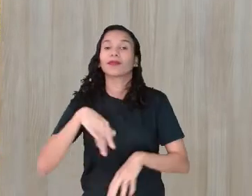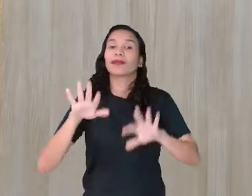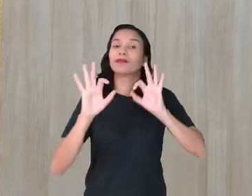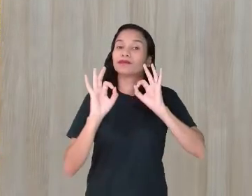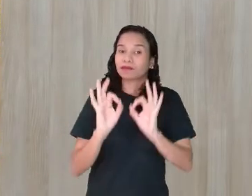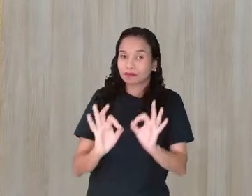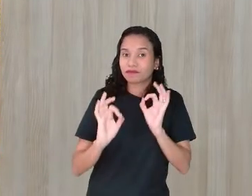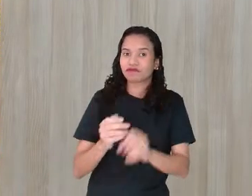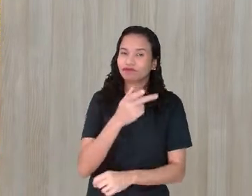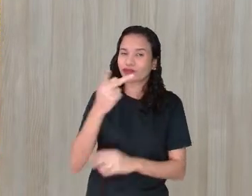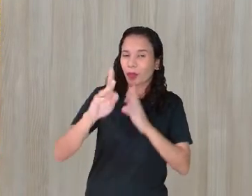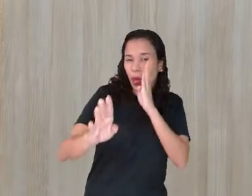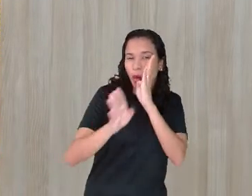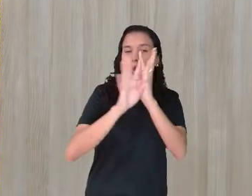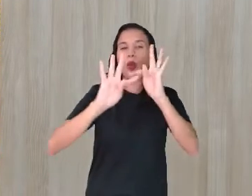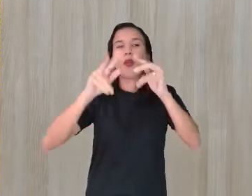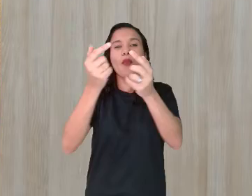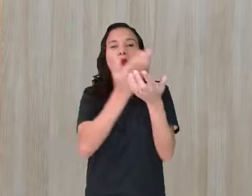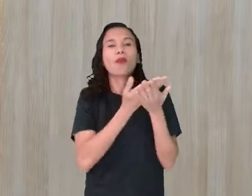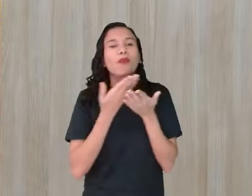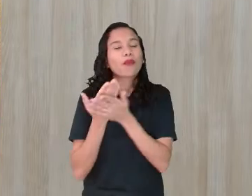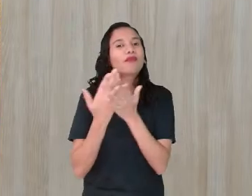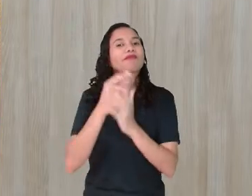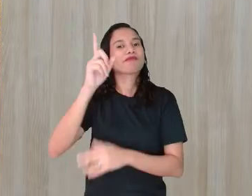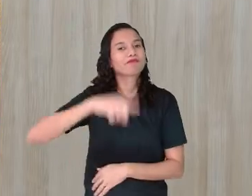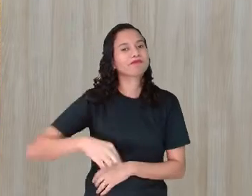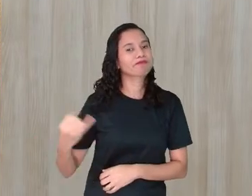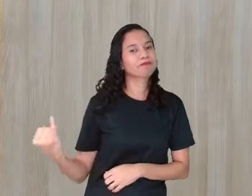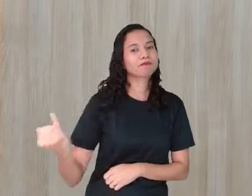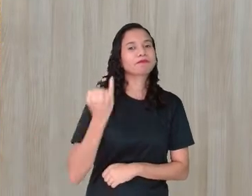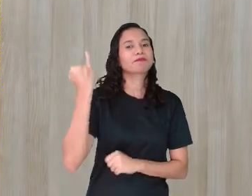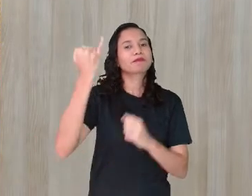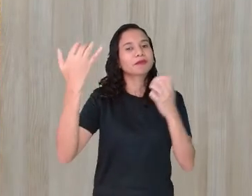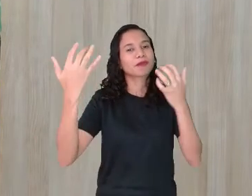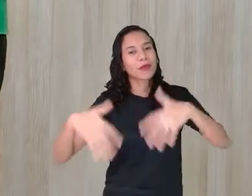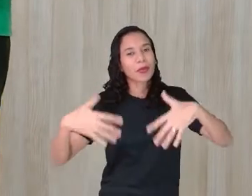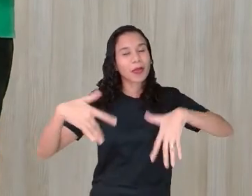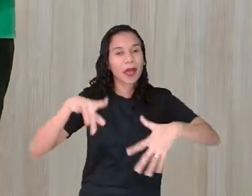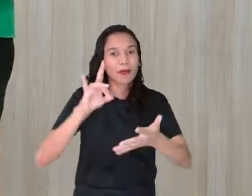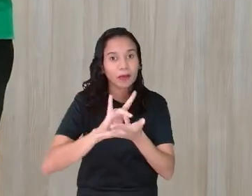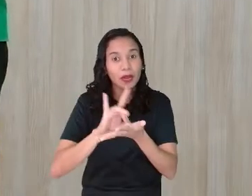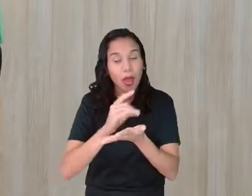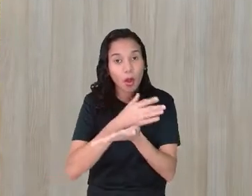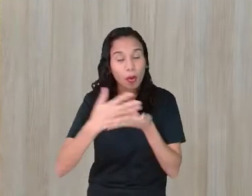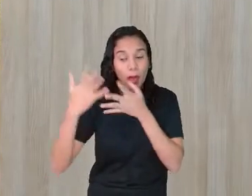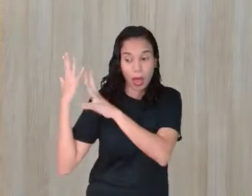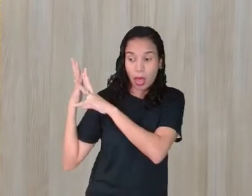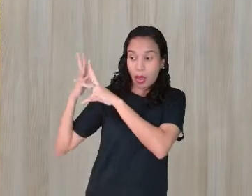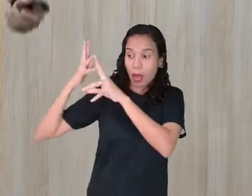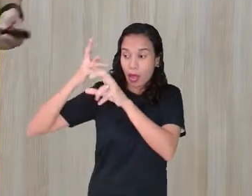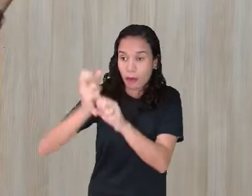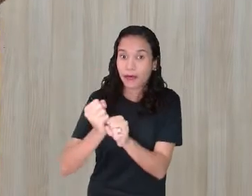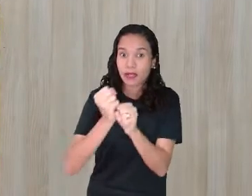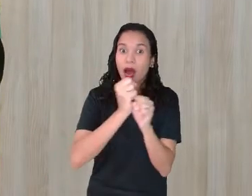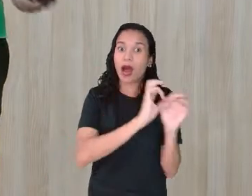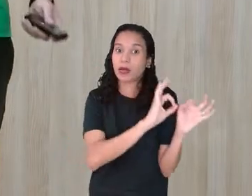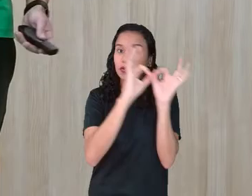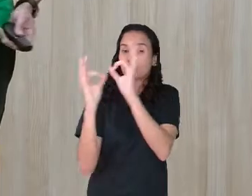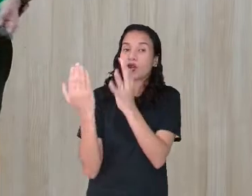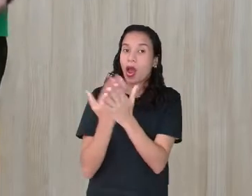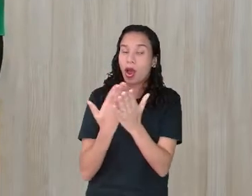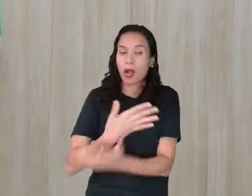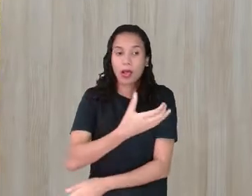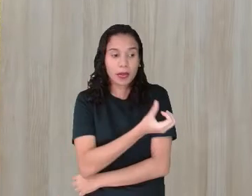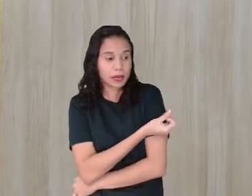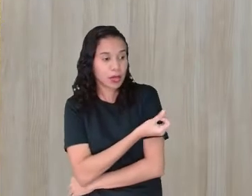Então, você vai encontrar aí todas as aulas. É bastante importante que você comece a revisar e assistir às aulas aí do 6º